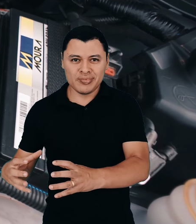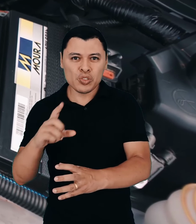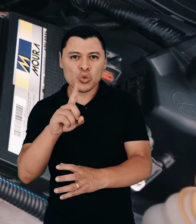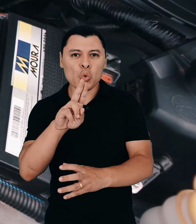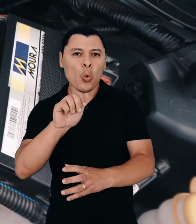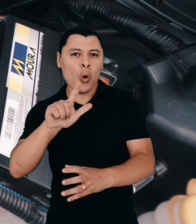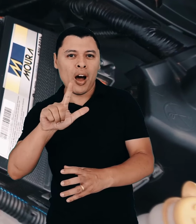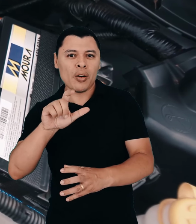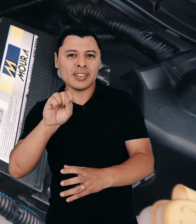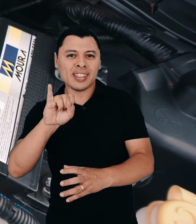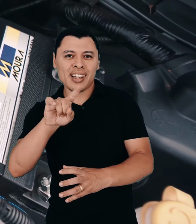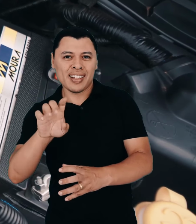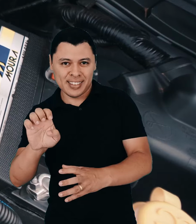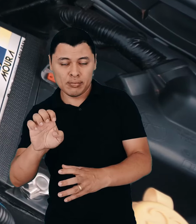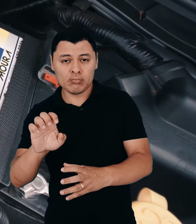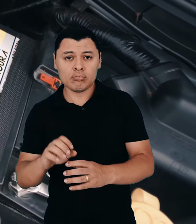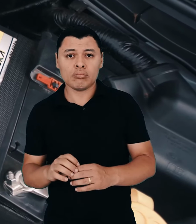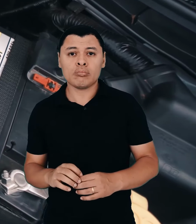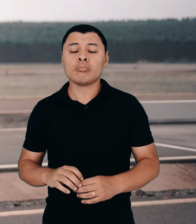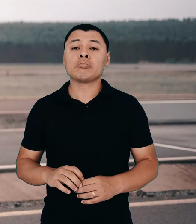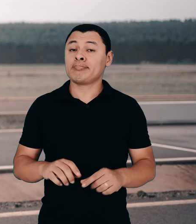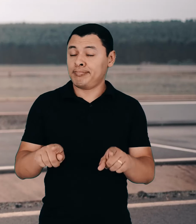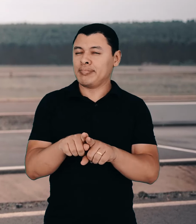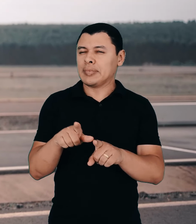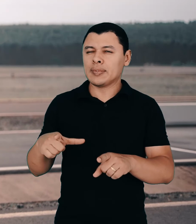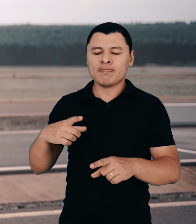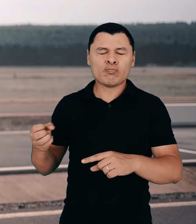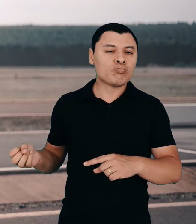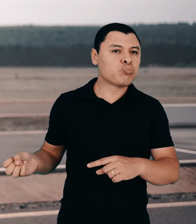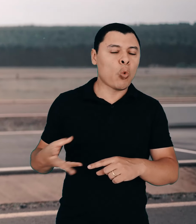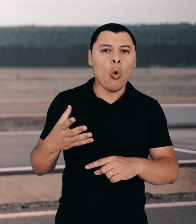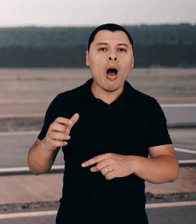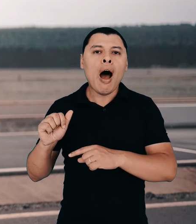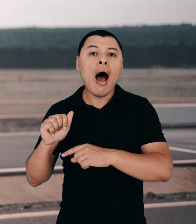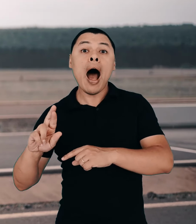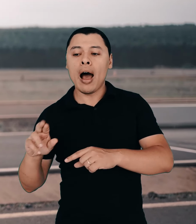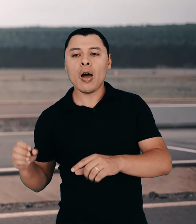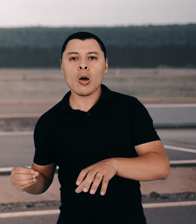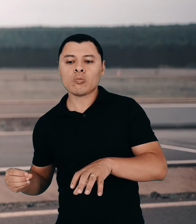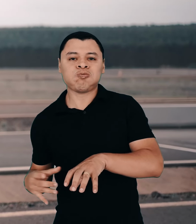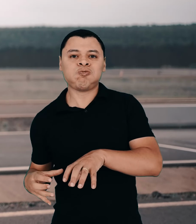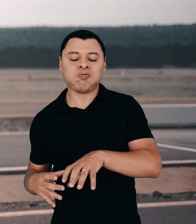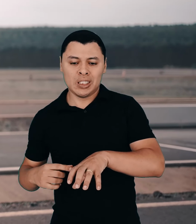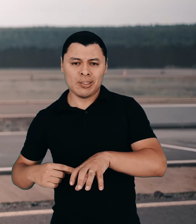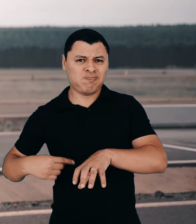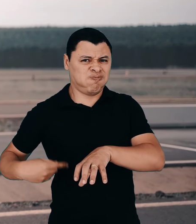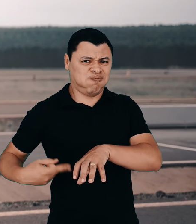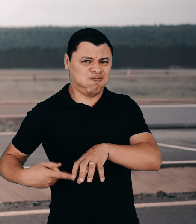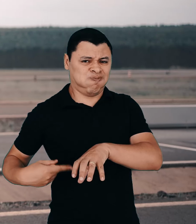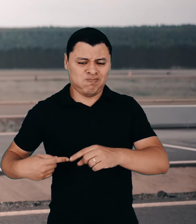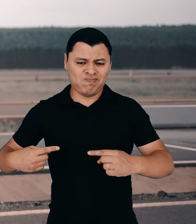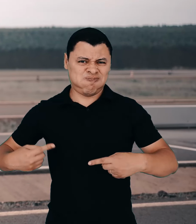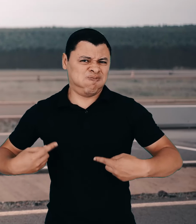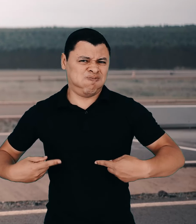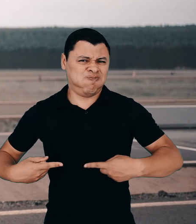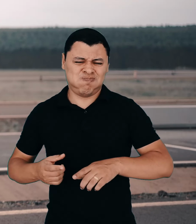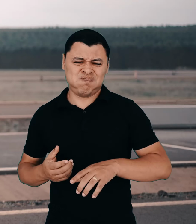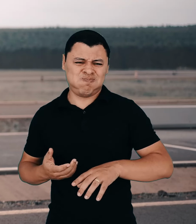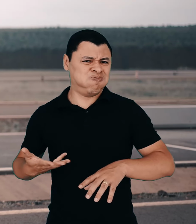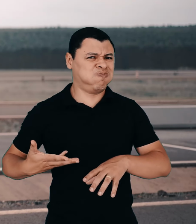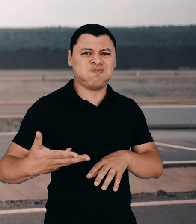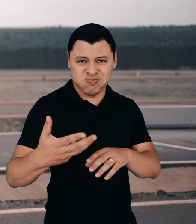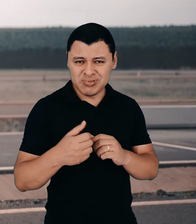no sistema multi-air de terceira geração. É isso que coloca ele num patamar acima, inclusive, dos TSI. É um sistema